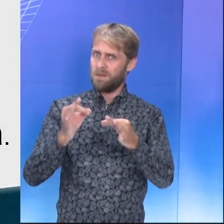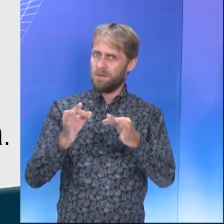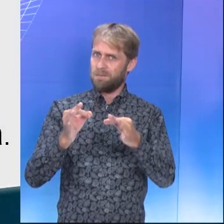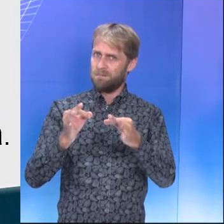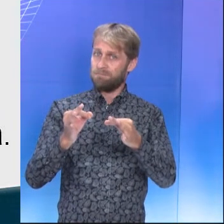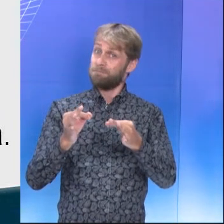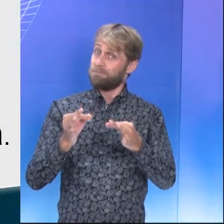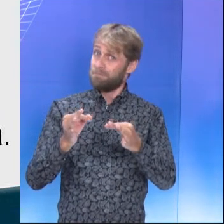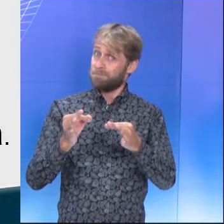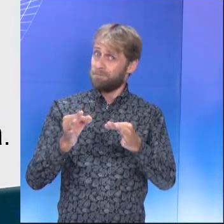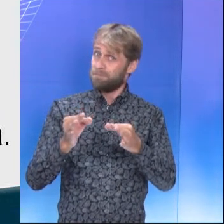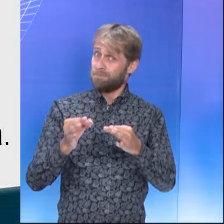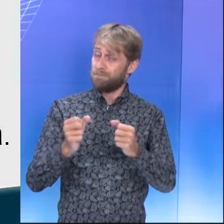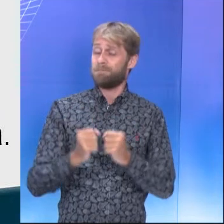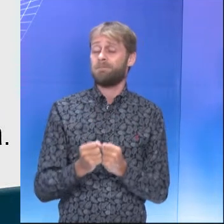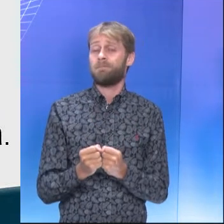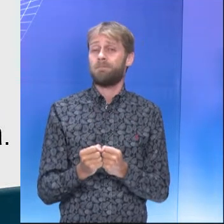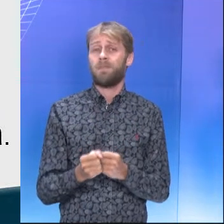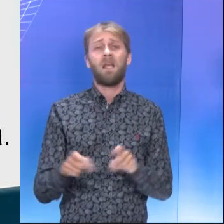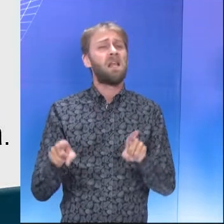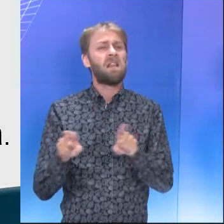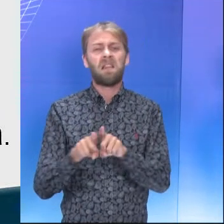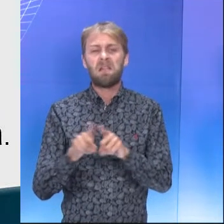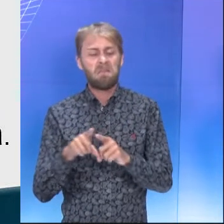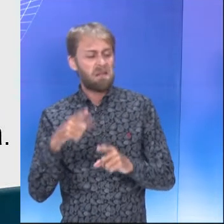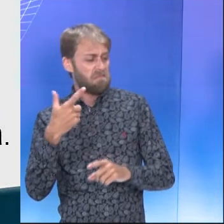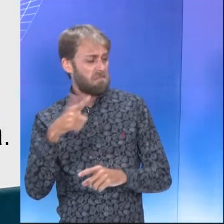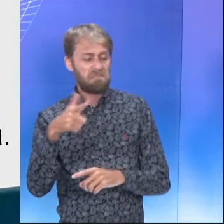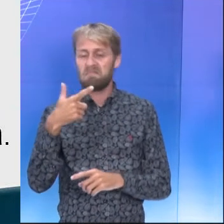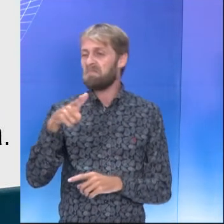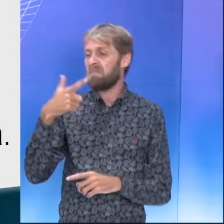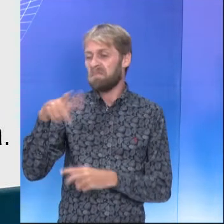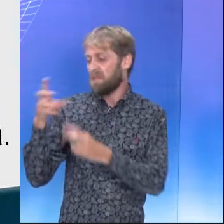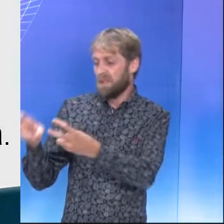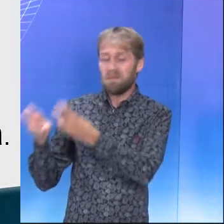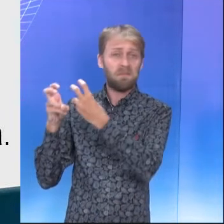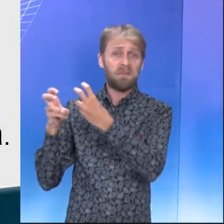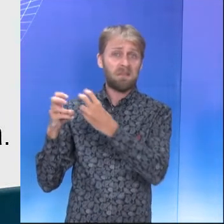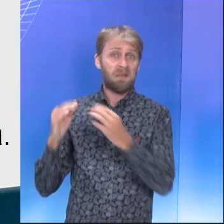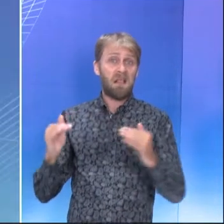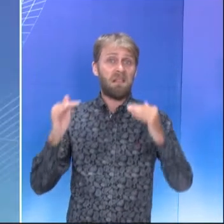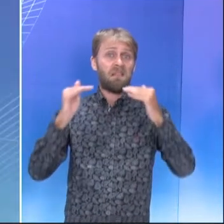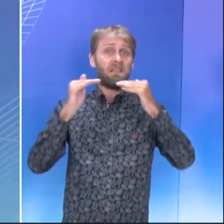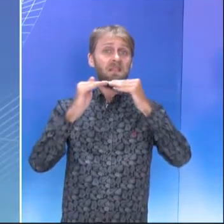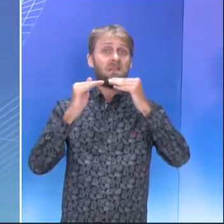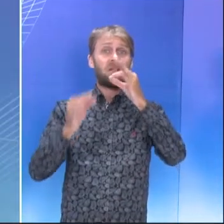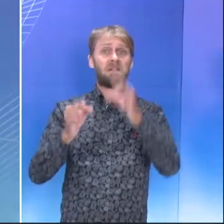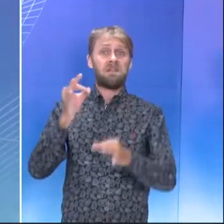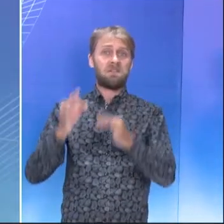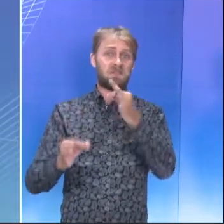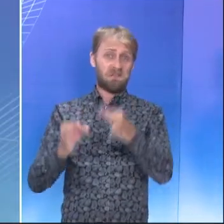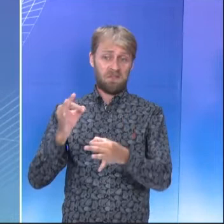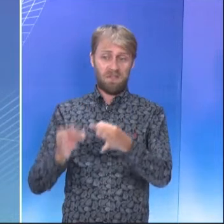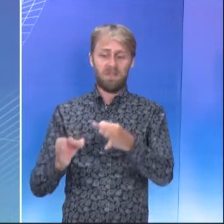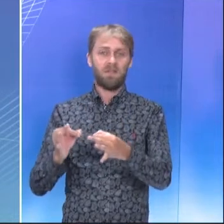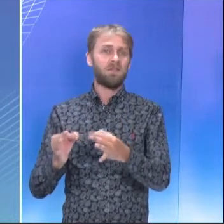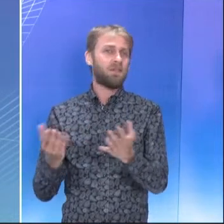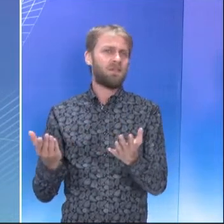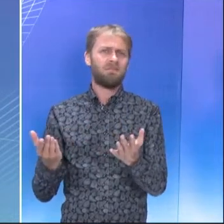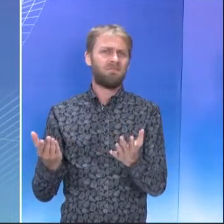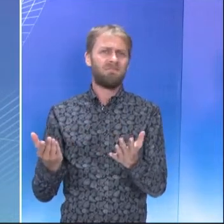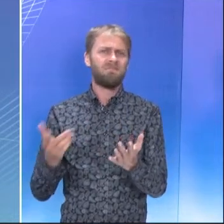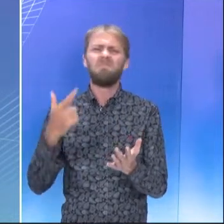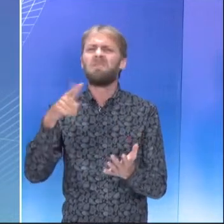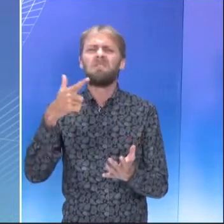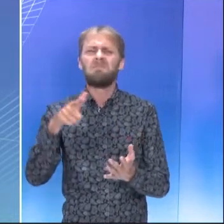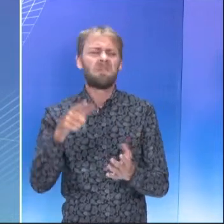também é possível perceber que a questão da igualdade jurídica está